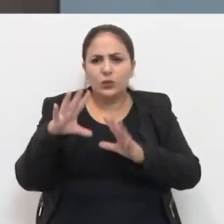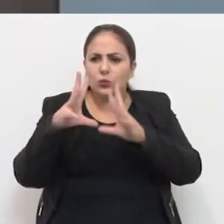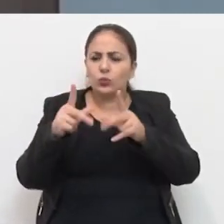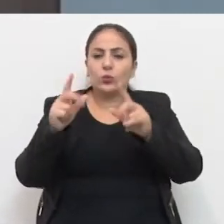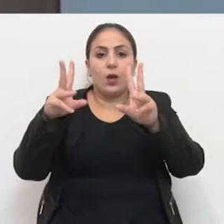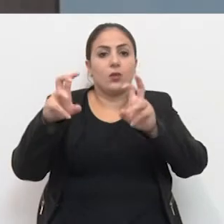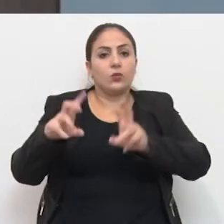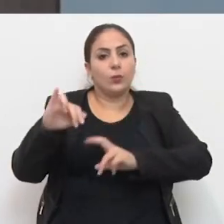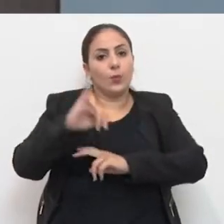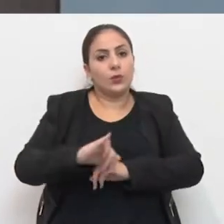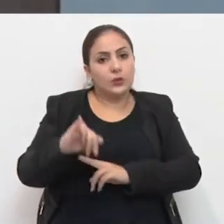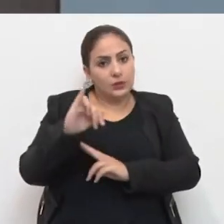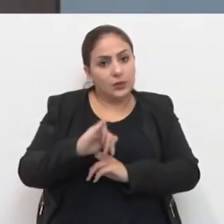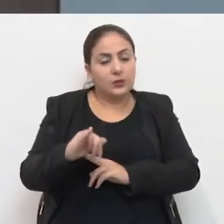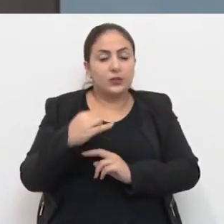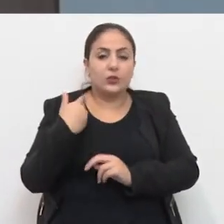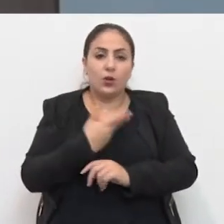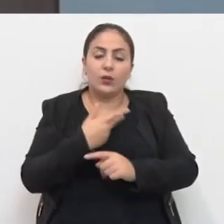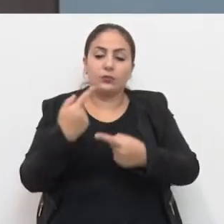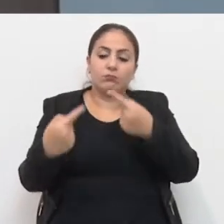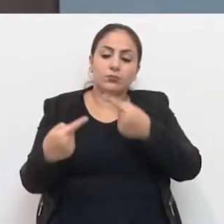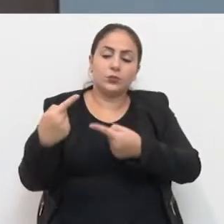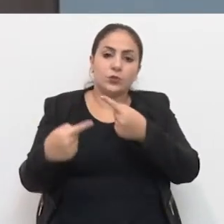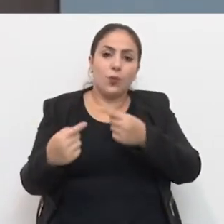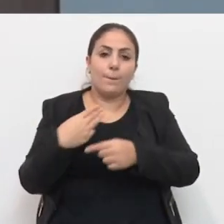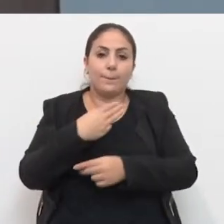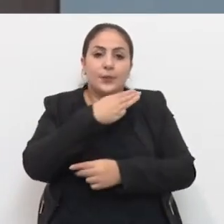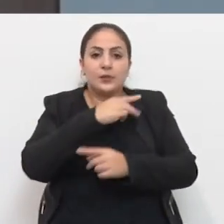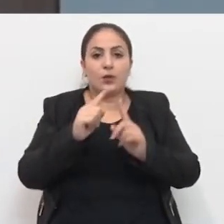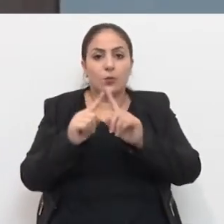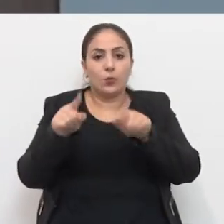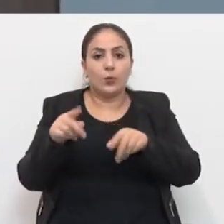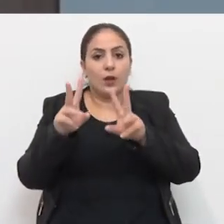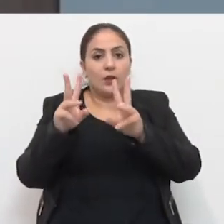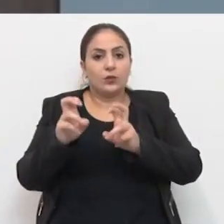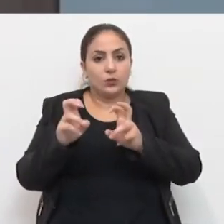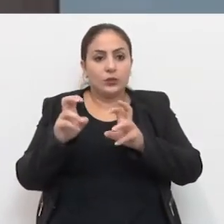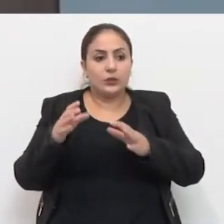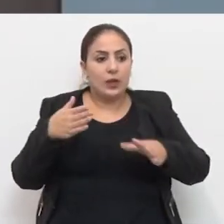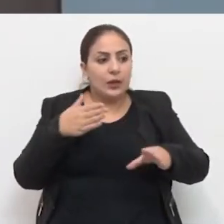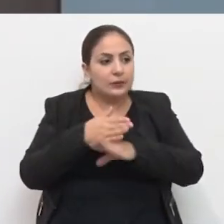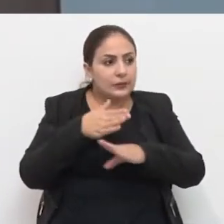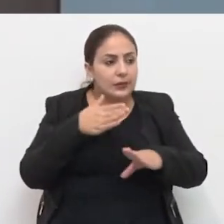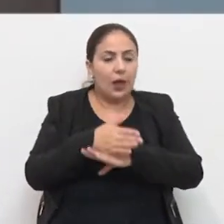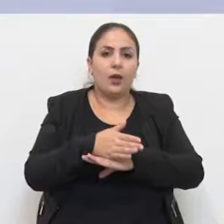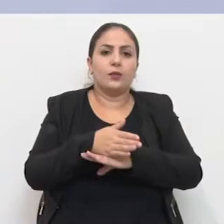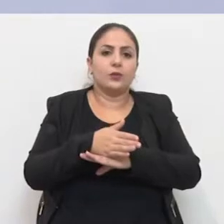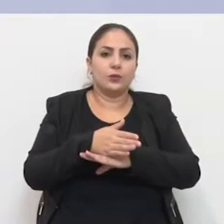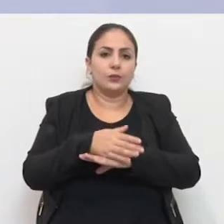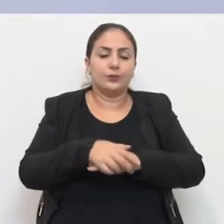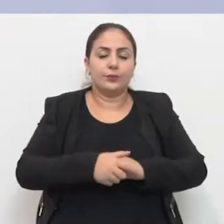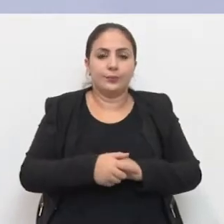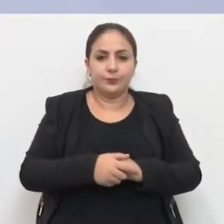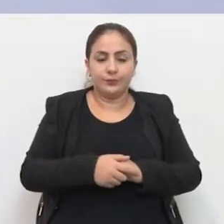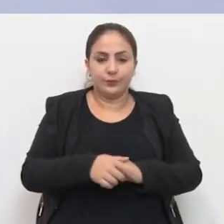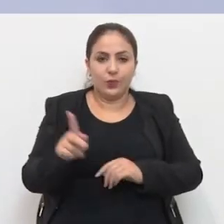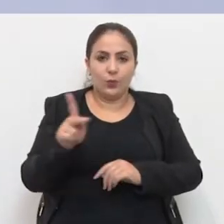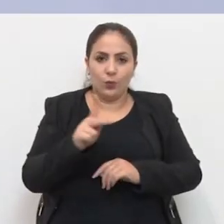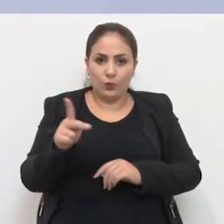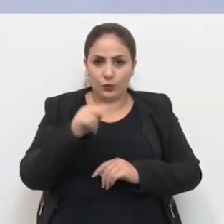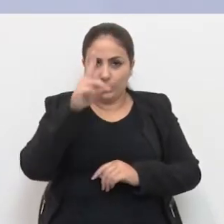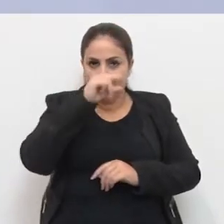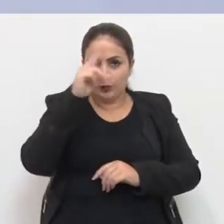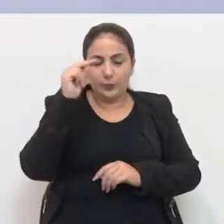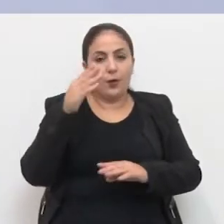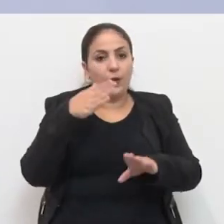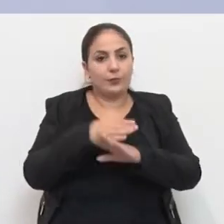temas importantes e que agora serão discutidos no Ministério Público, essa questão de acessos de rodovias. Os professores